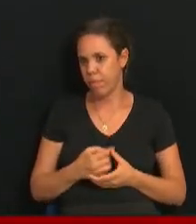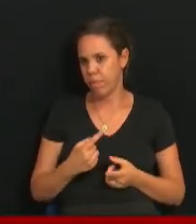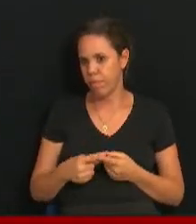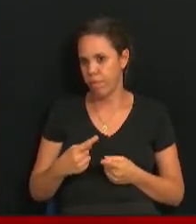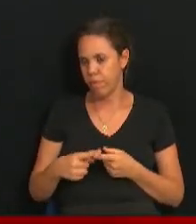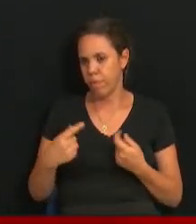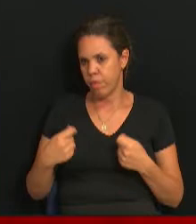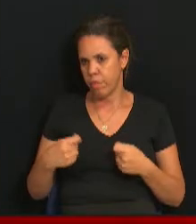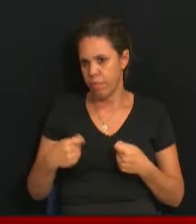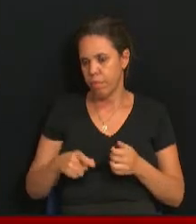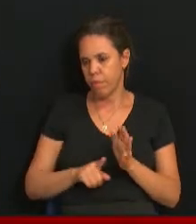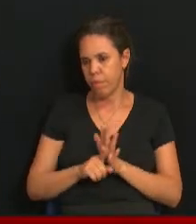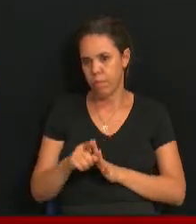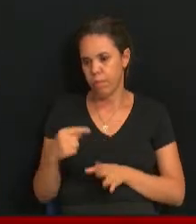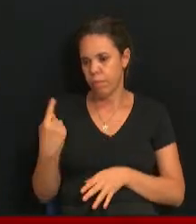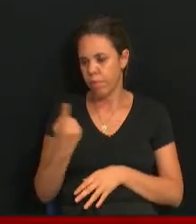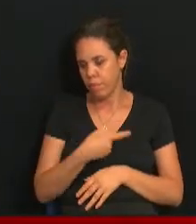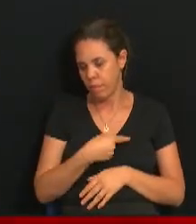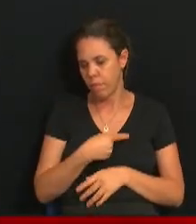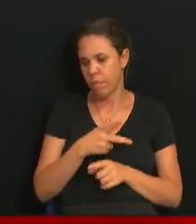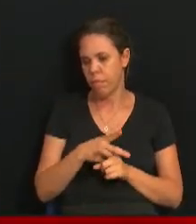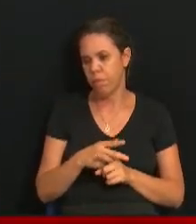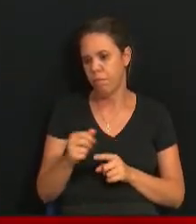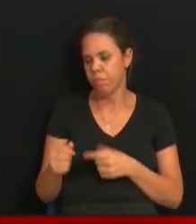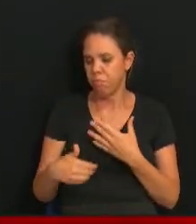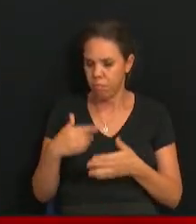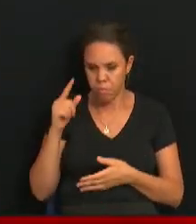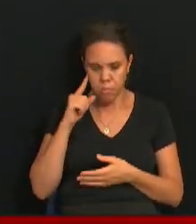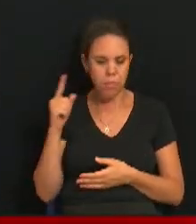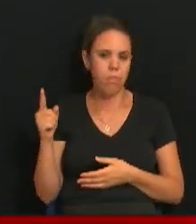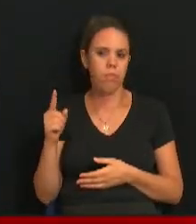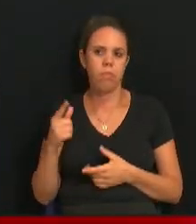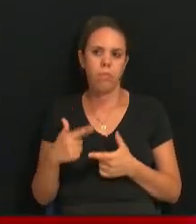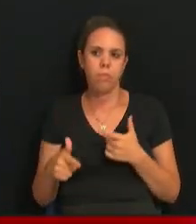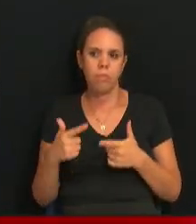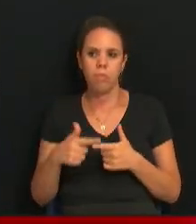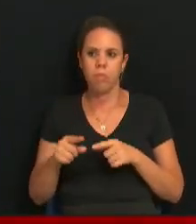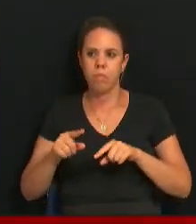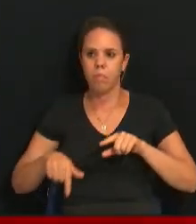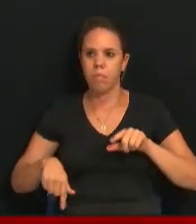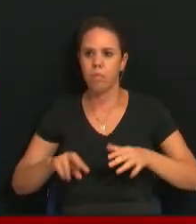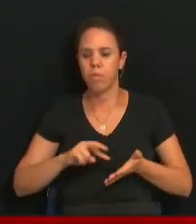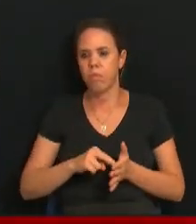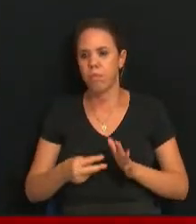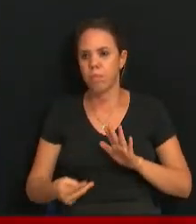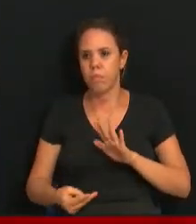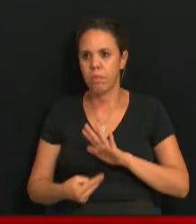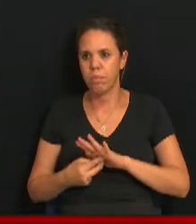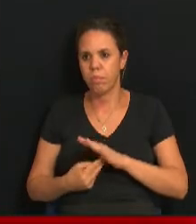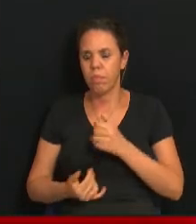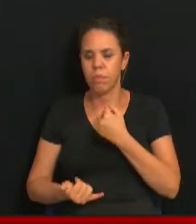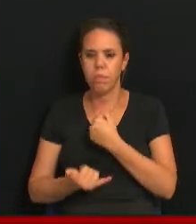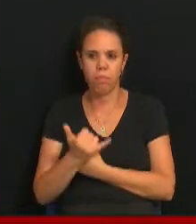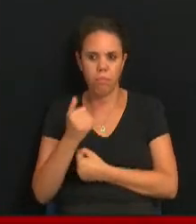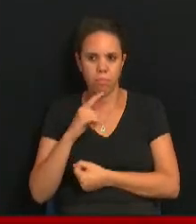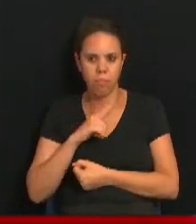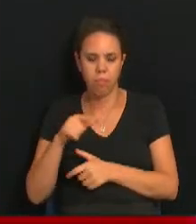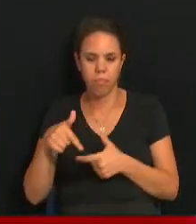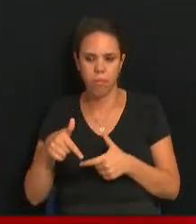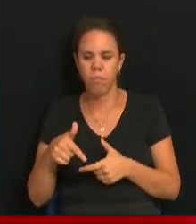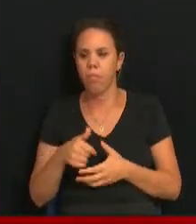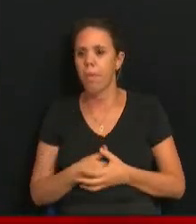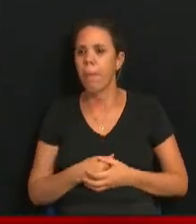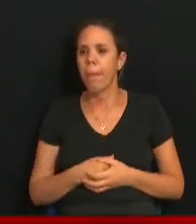ser consultados, somos nós que vivenciamos esse dia a dia. Há divergências de interpretações, há falhas de execução e